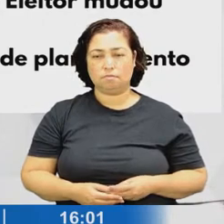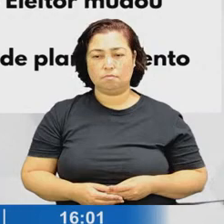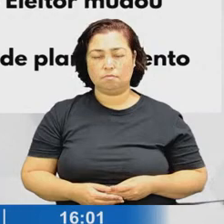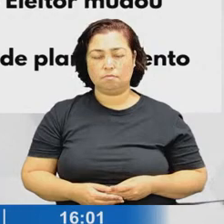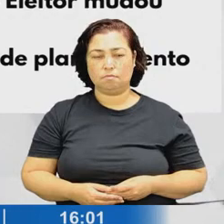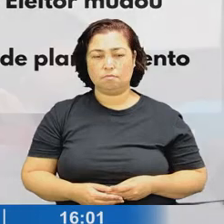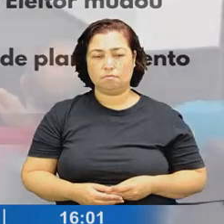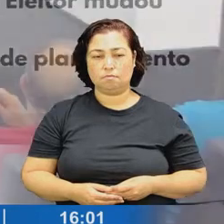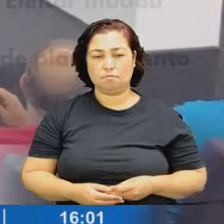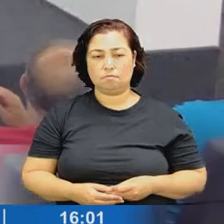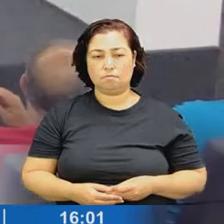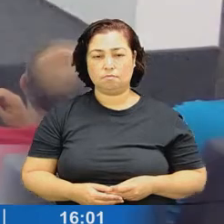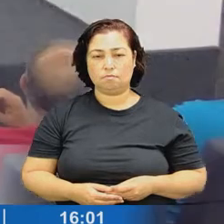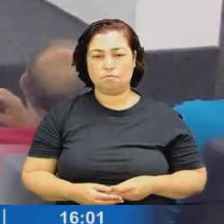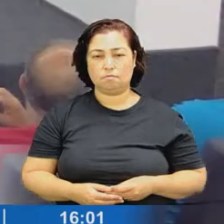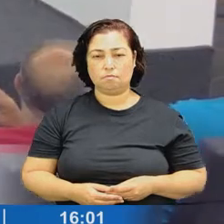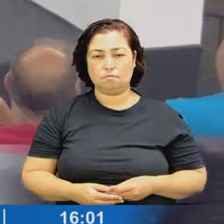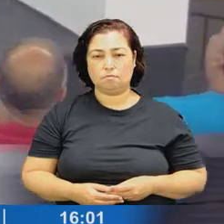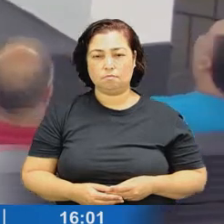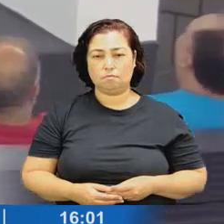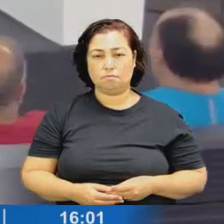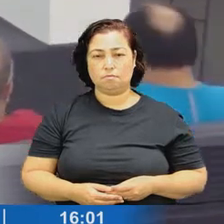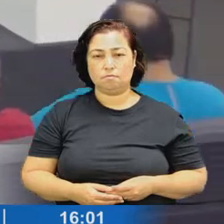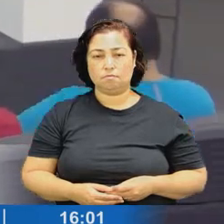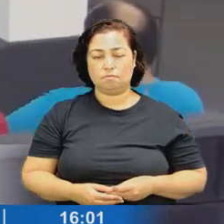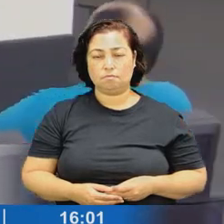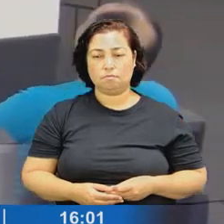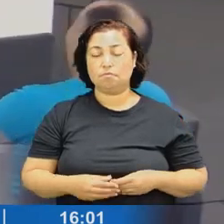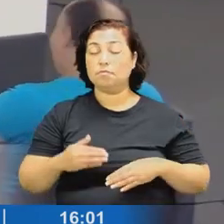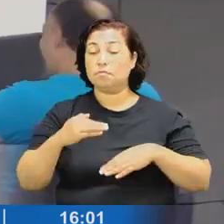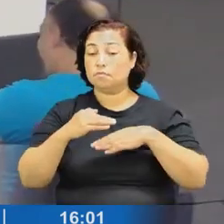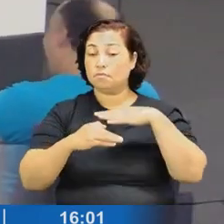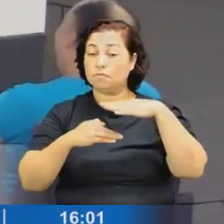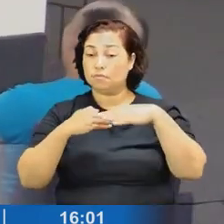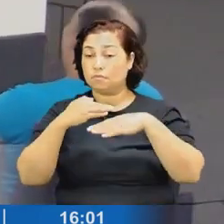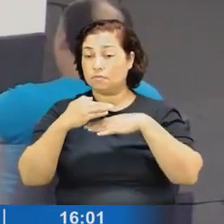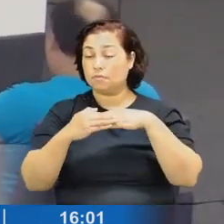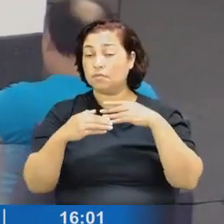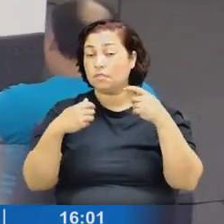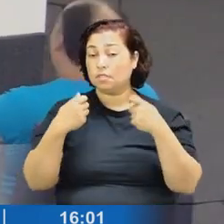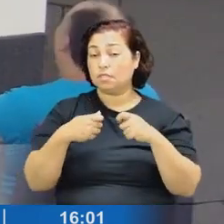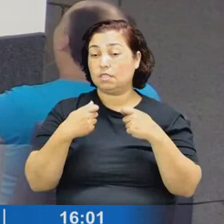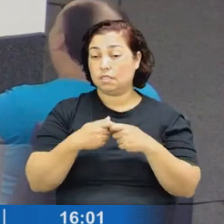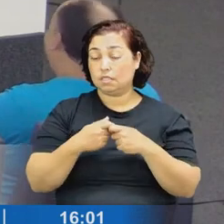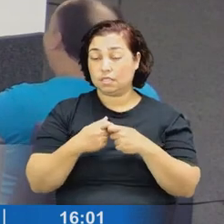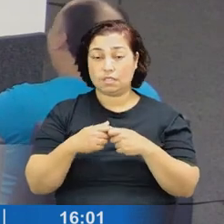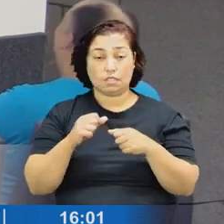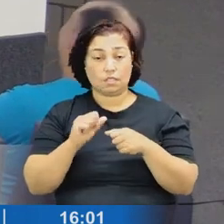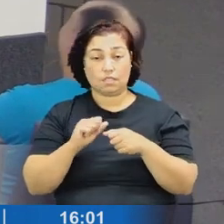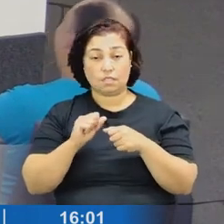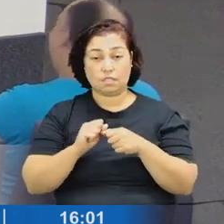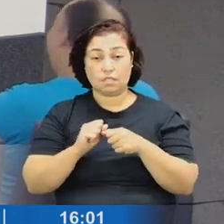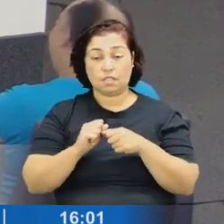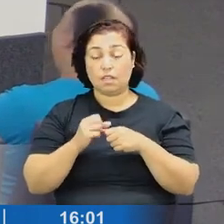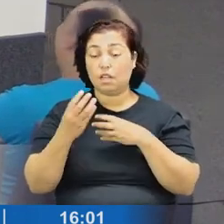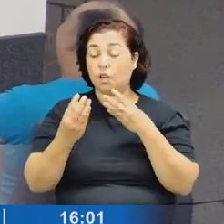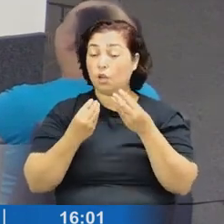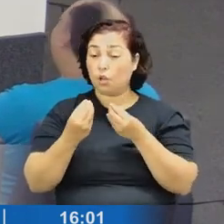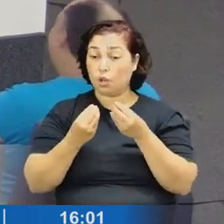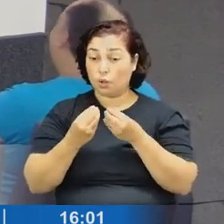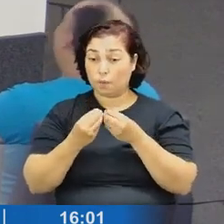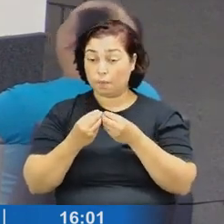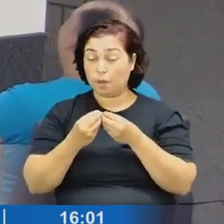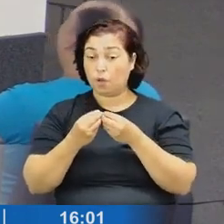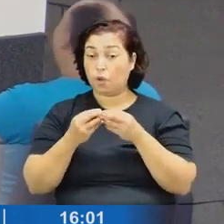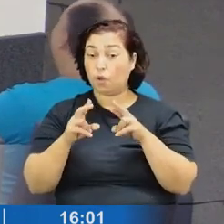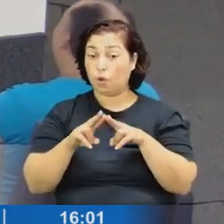reconstrução de reputação dá um trabalho que você tem que fazer umas desgaste de energia de tempo de dinheiro para